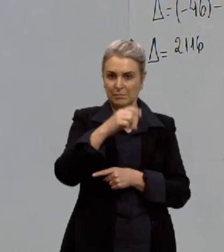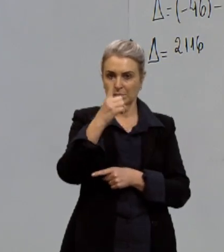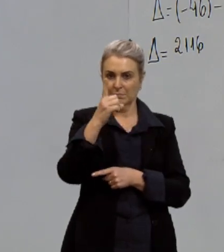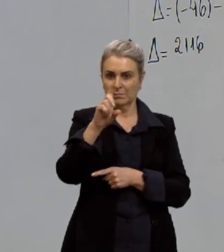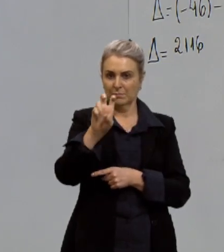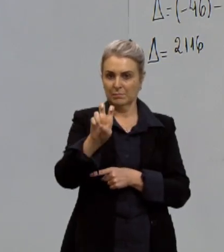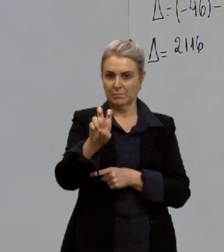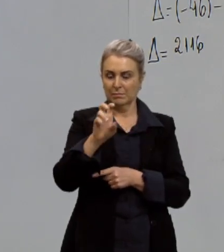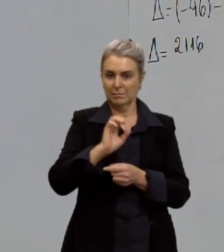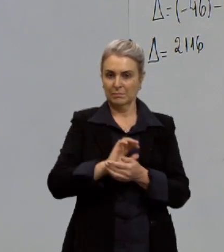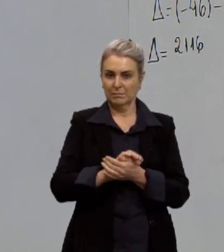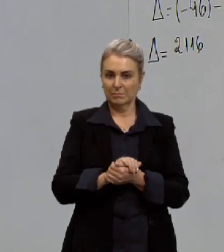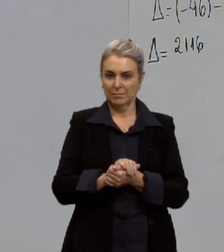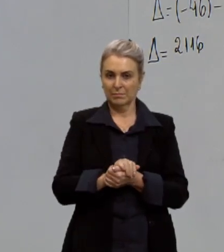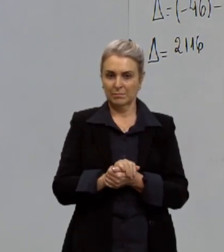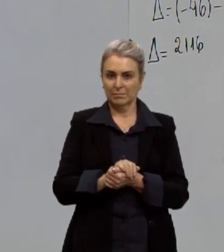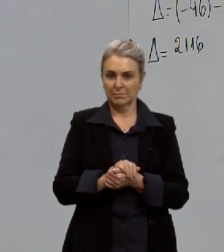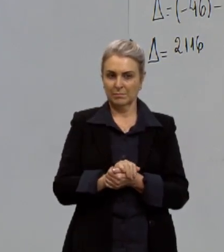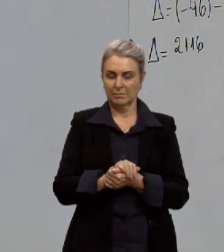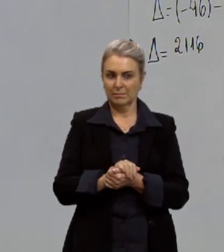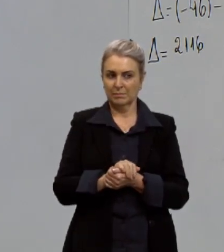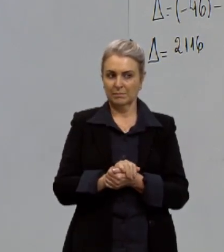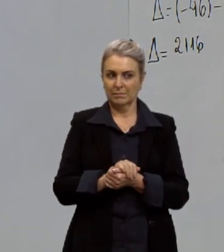915. Vamos lá.